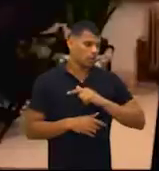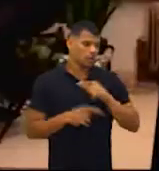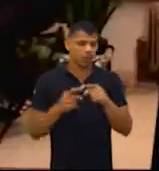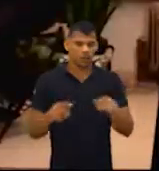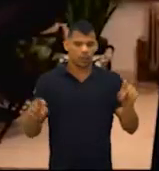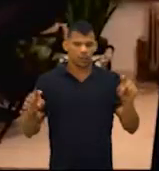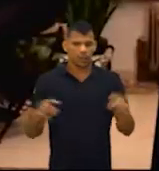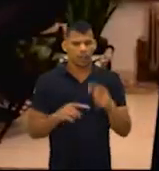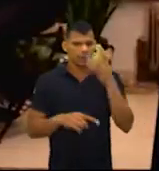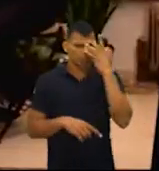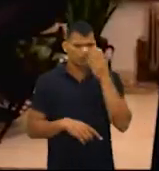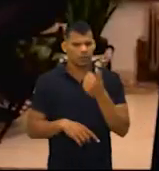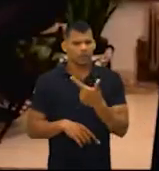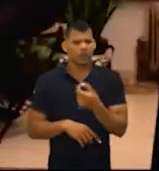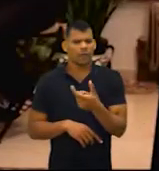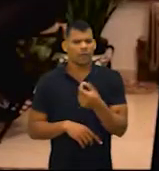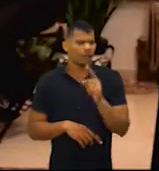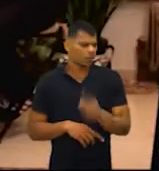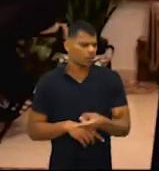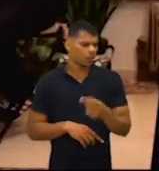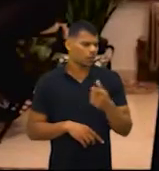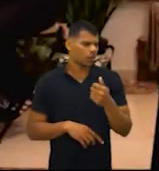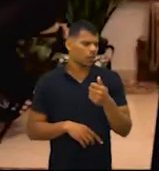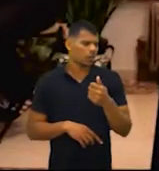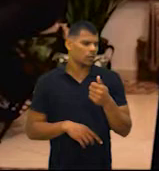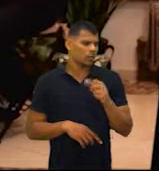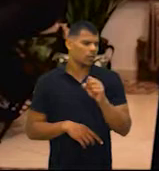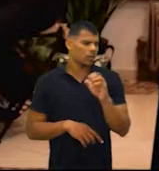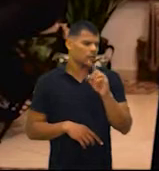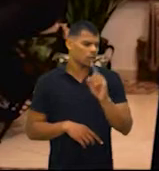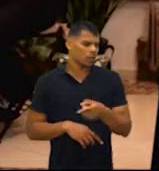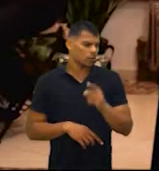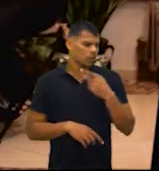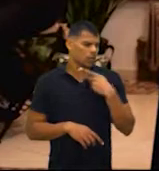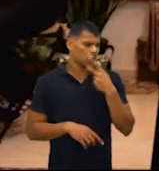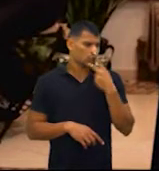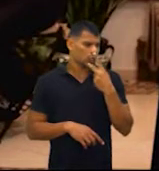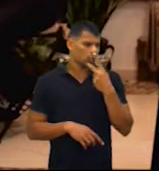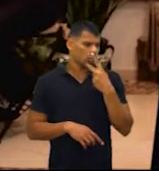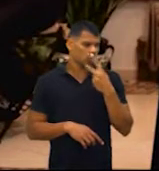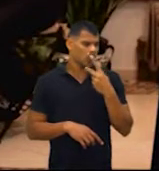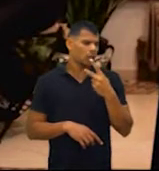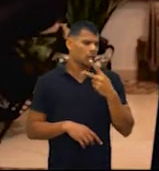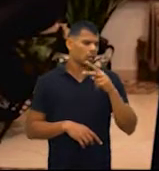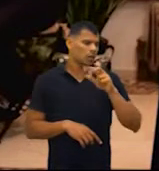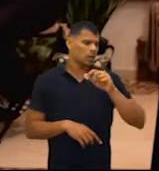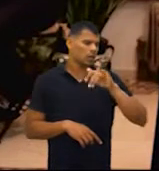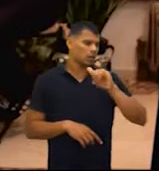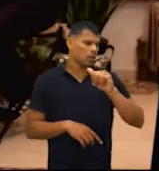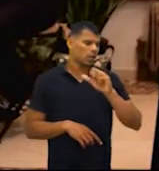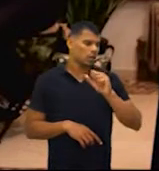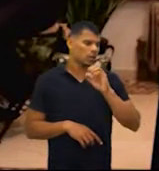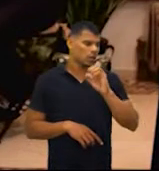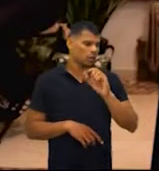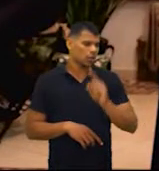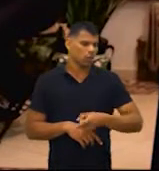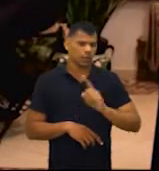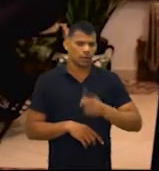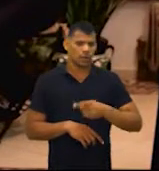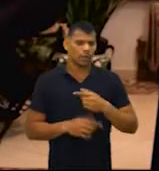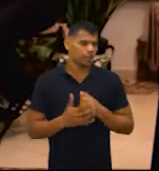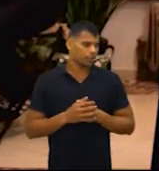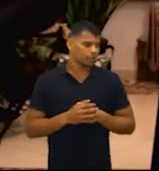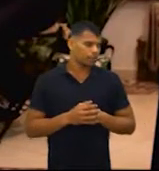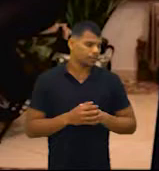No outro dia foi um sucesso, porque eram 2 dias, os artistas apresentavam 2 dias. O meu outro show foi fantástico. E no outro show, falei, agora que era uma